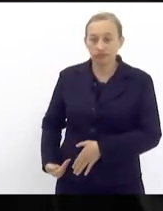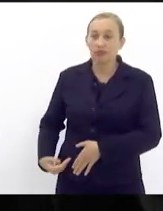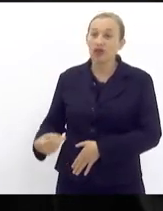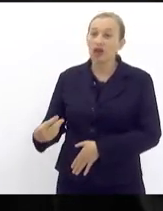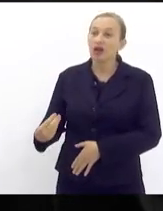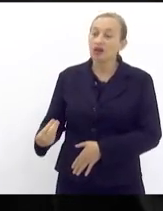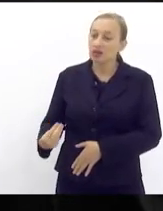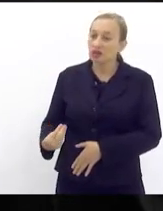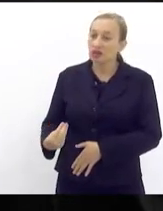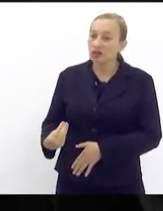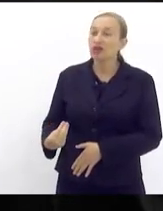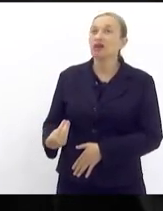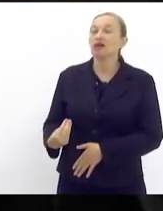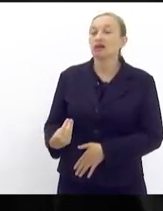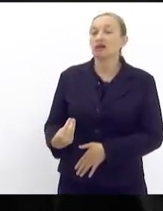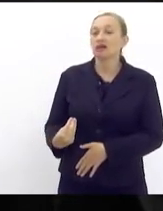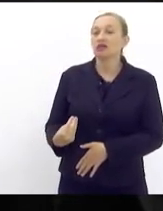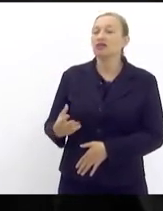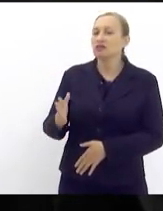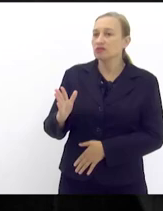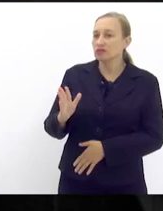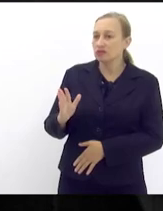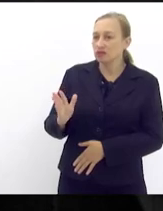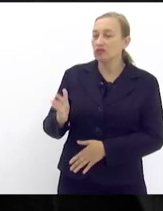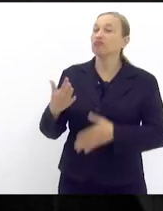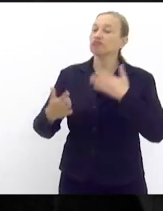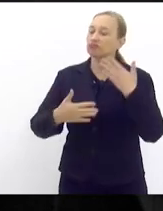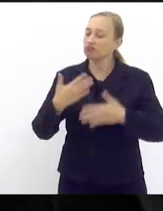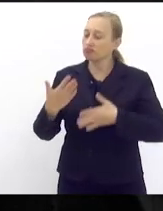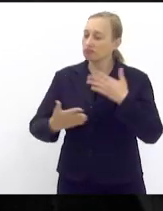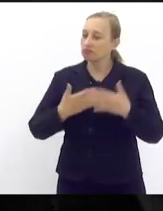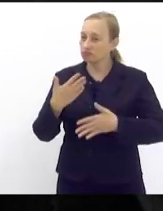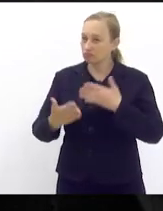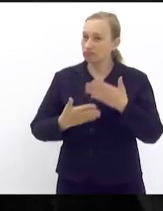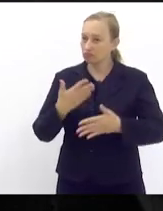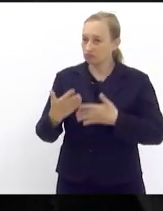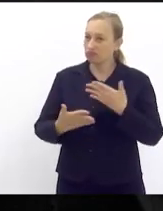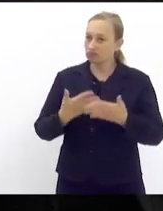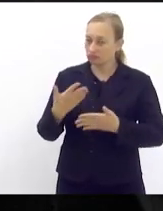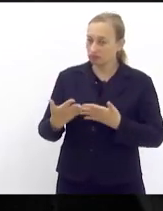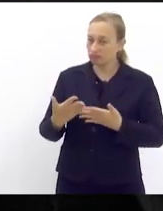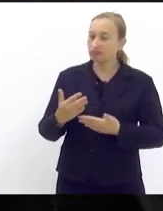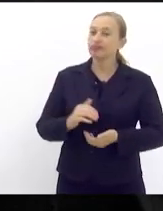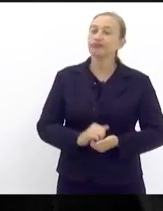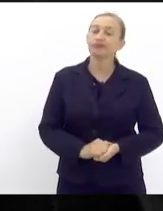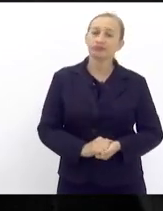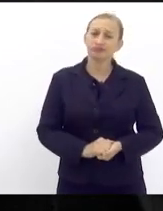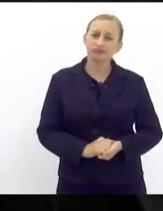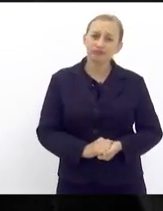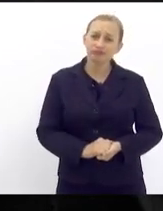a atuação já estaria sido sendo de bastante relevância